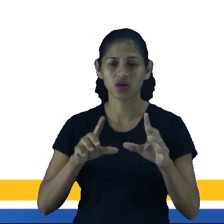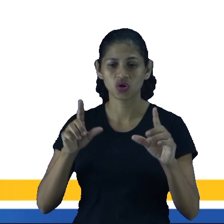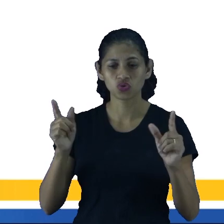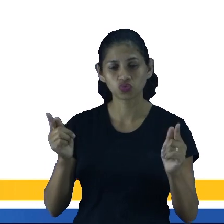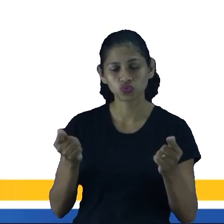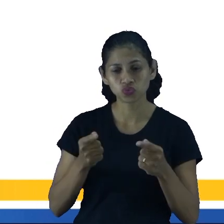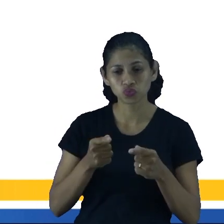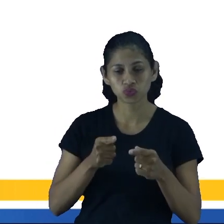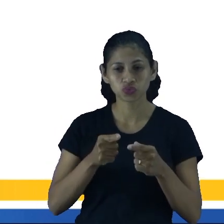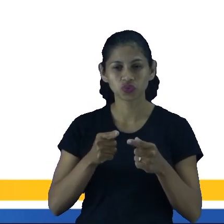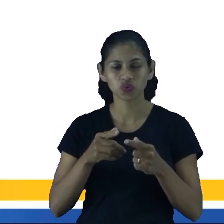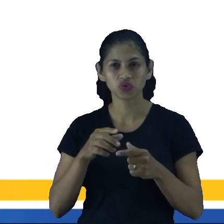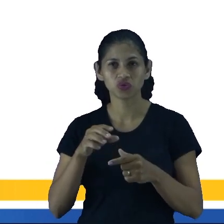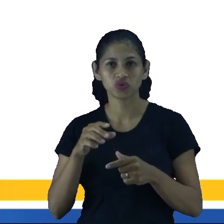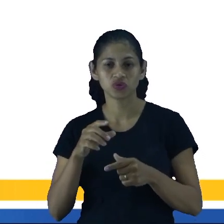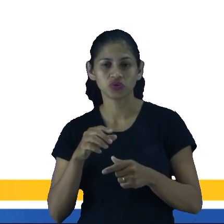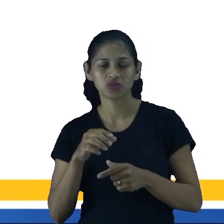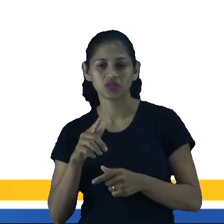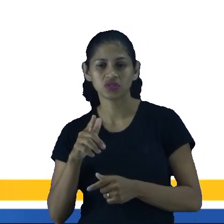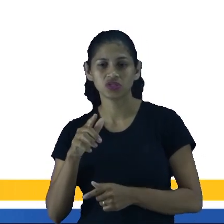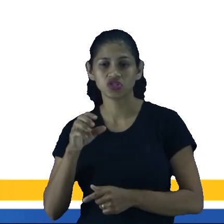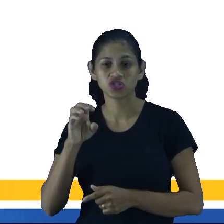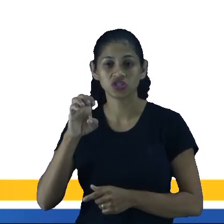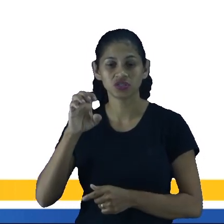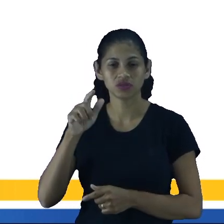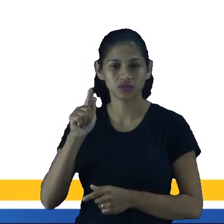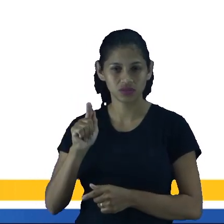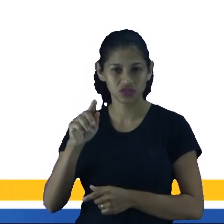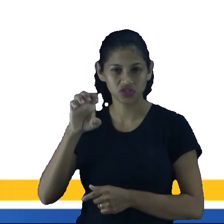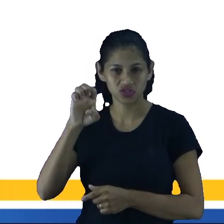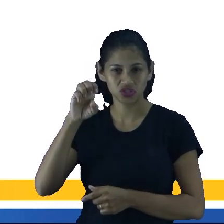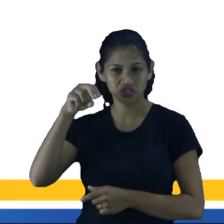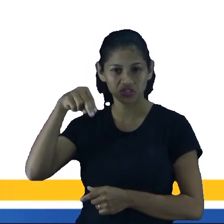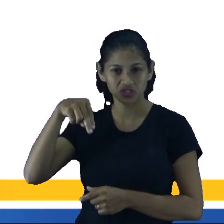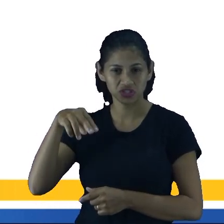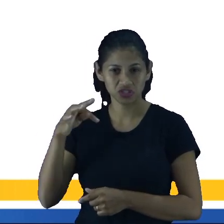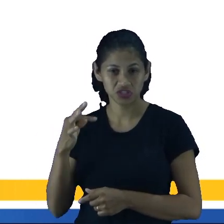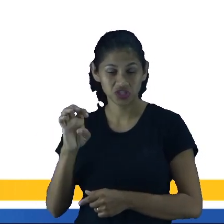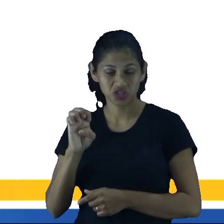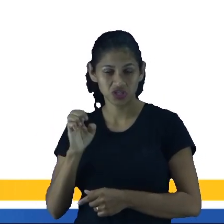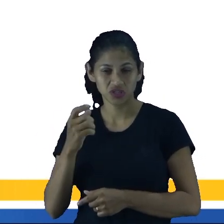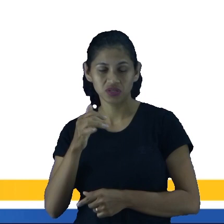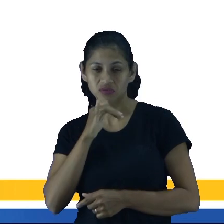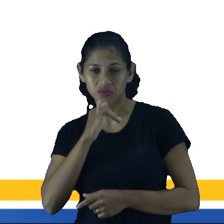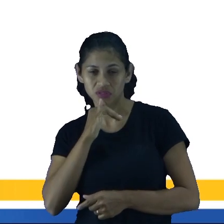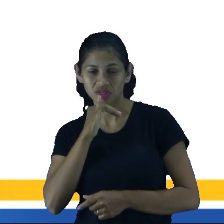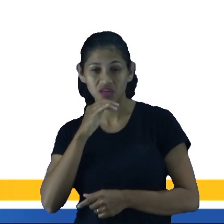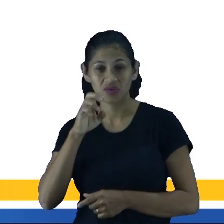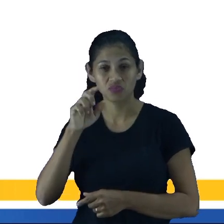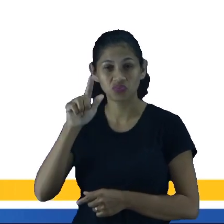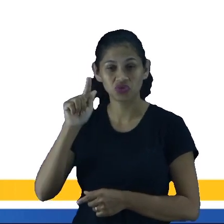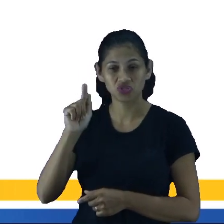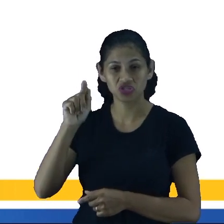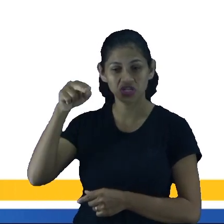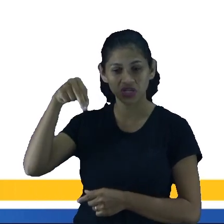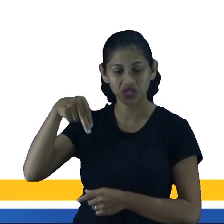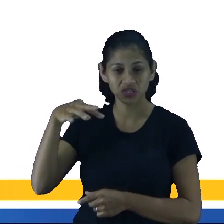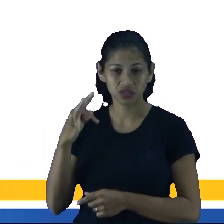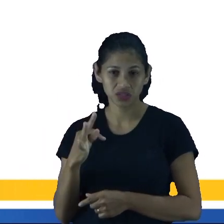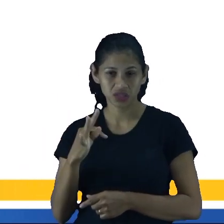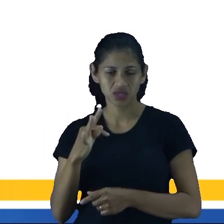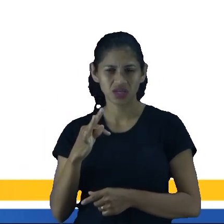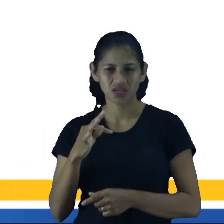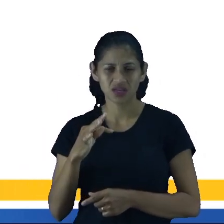né? Te amo, coloca só TAM, né? Ou seja, elas encurtam, abreviam